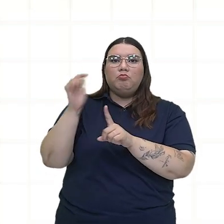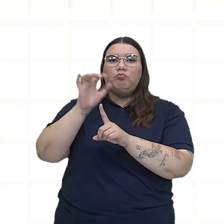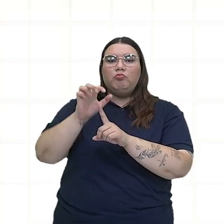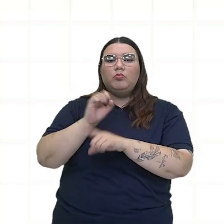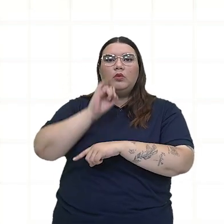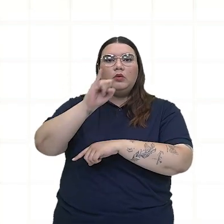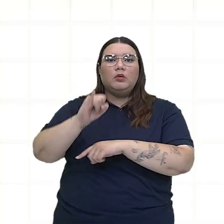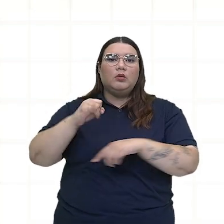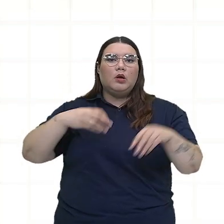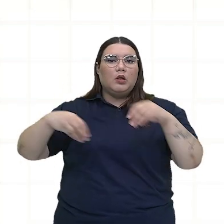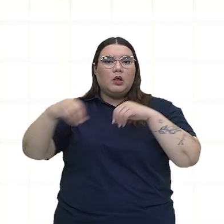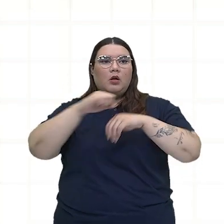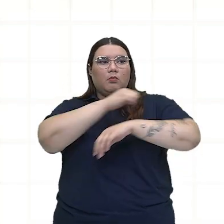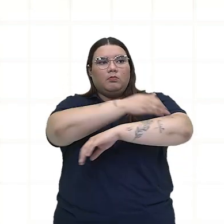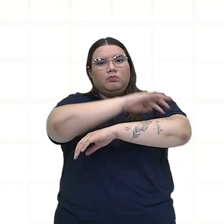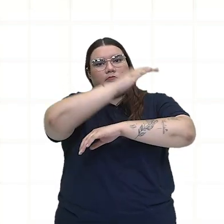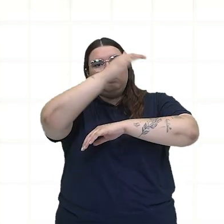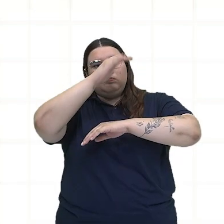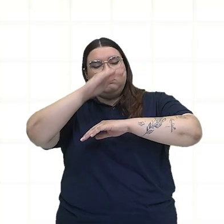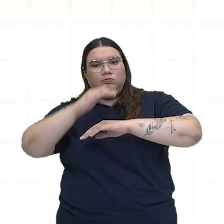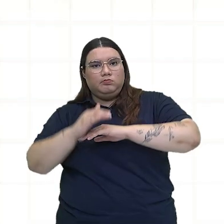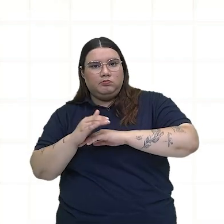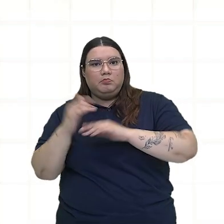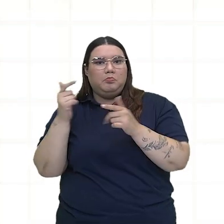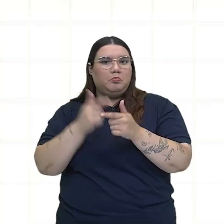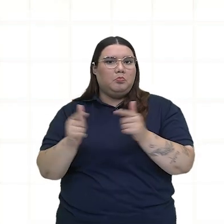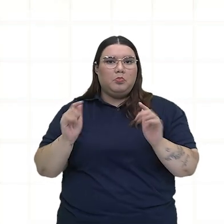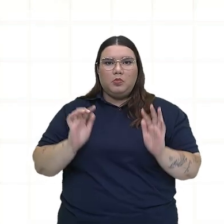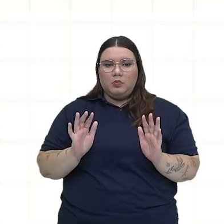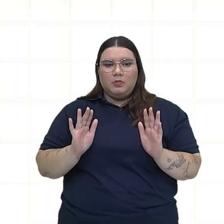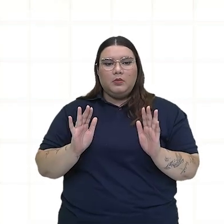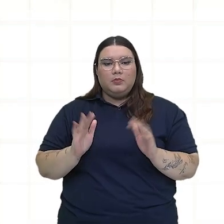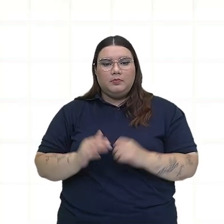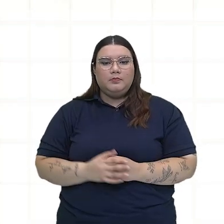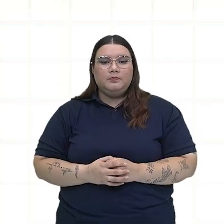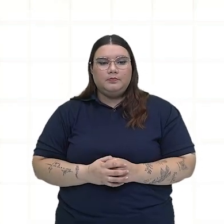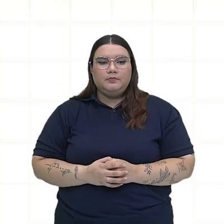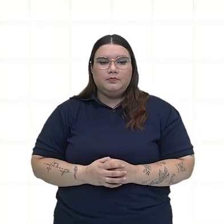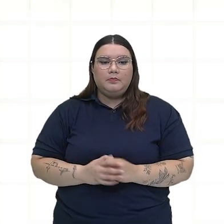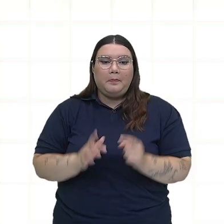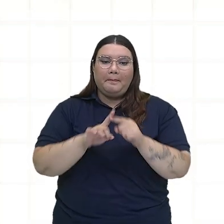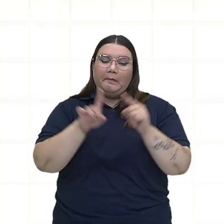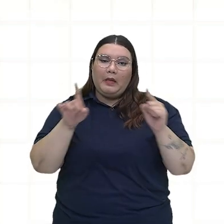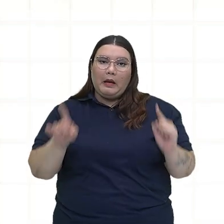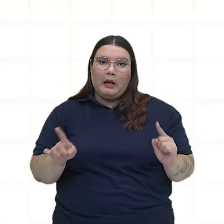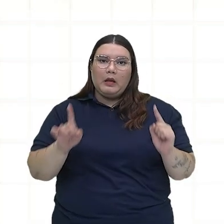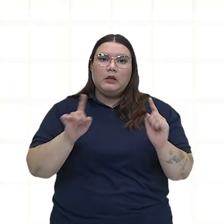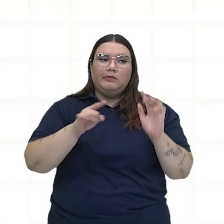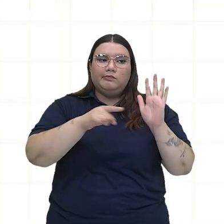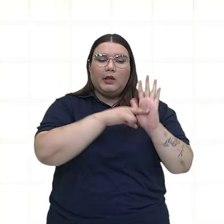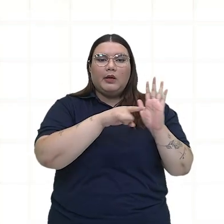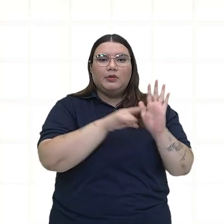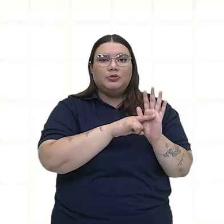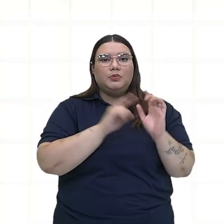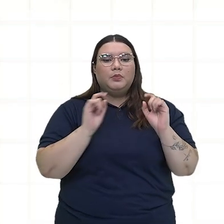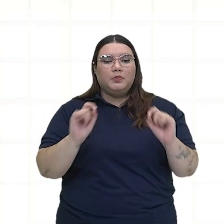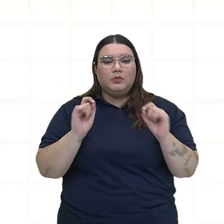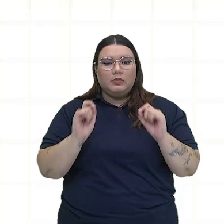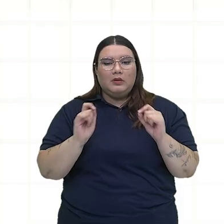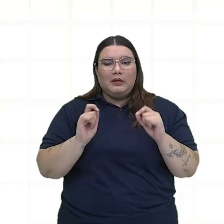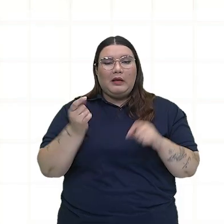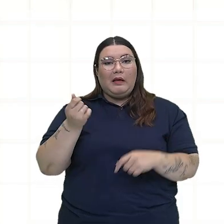influência se caso aquele terreno seja mais íngreme, tem algum declive. No entanto, ele vai ser